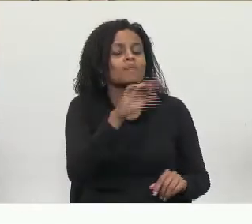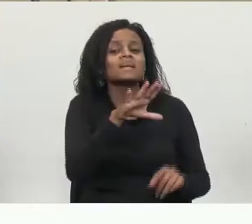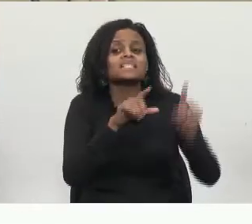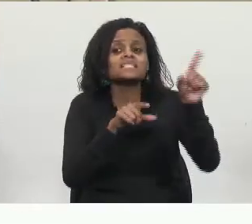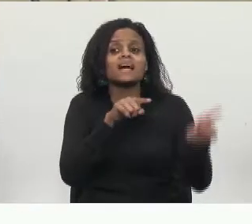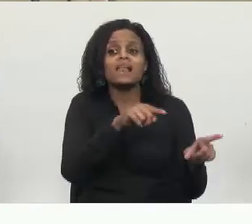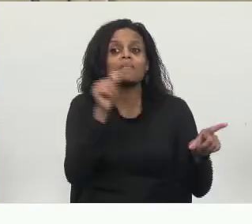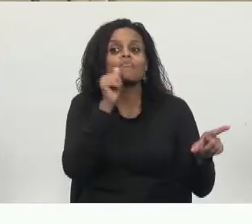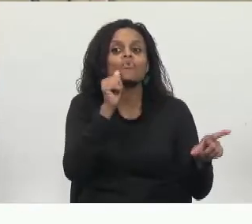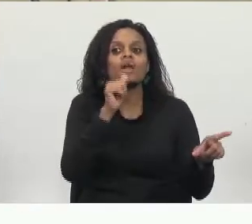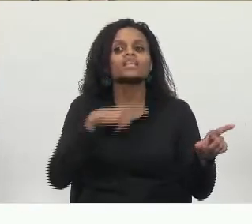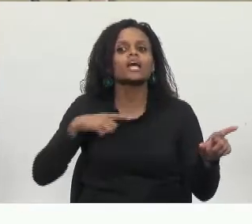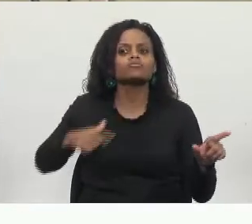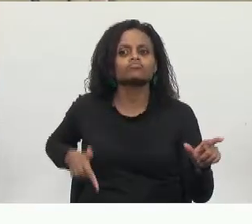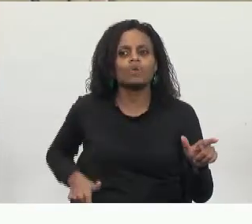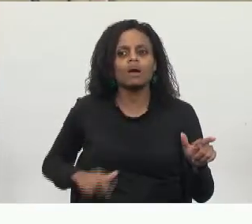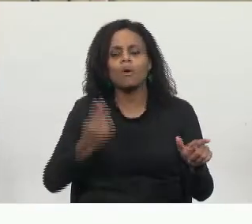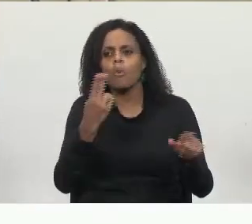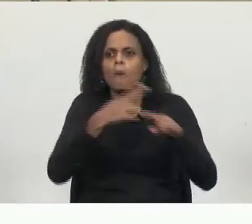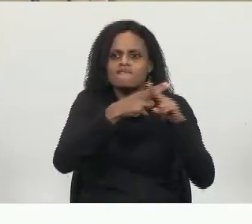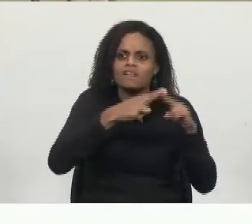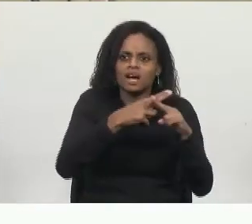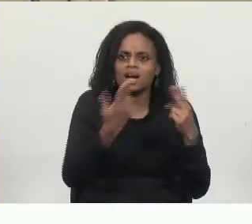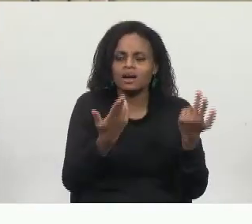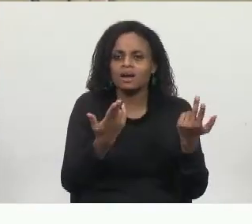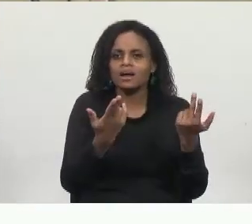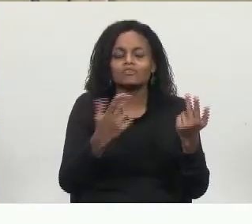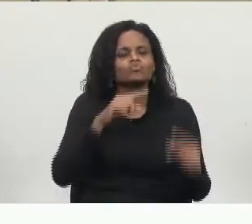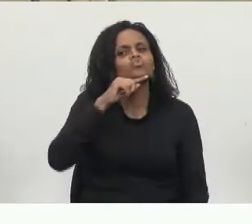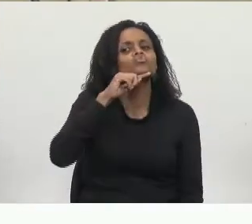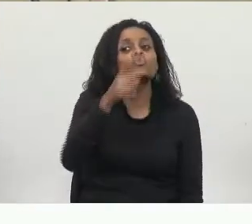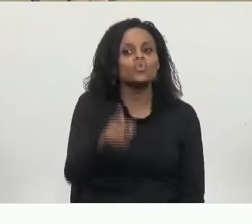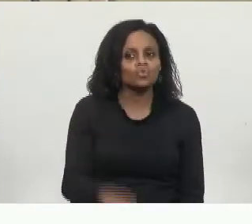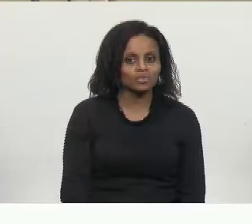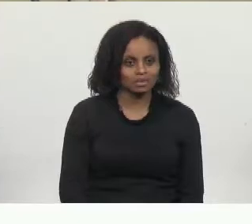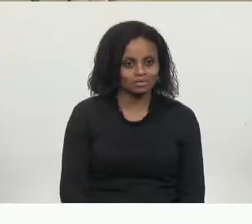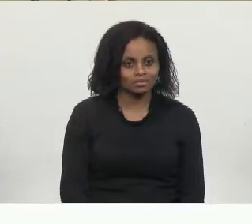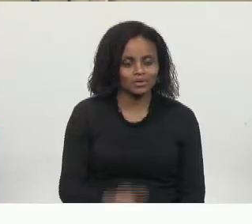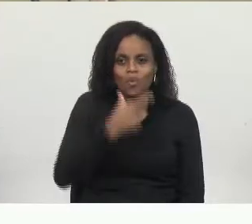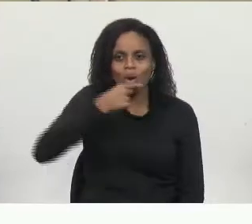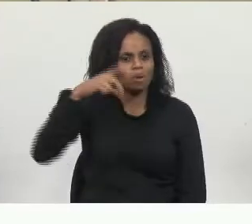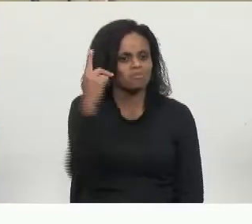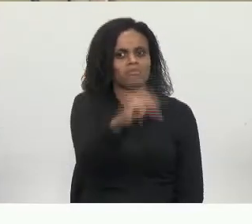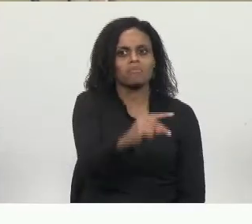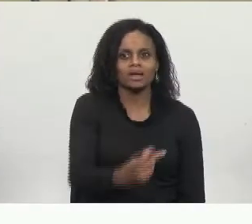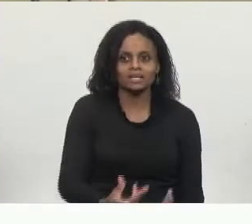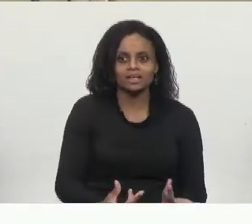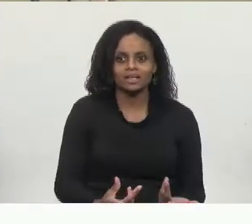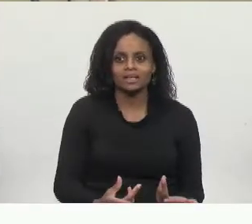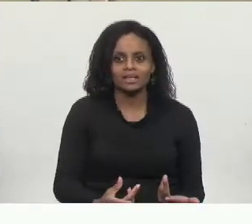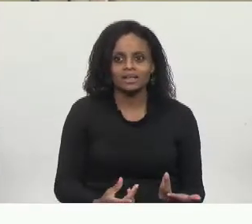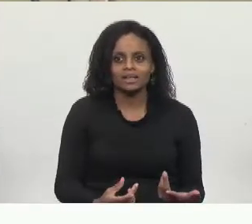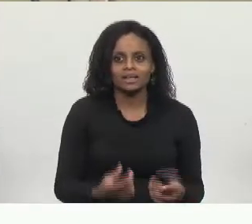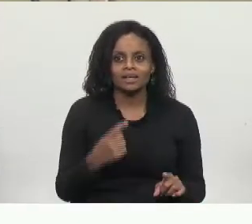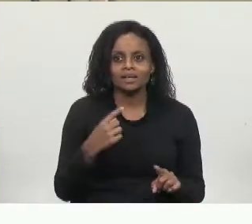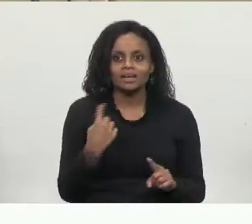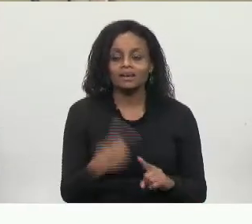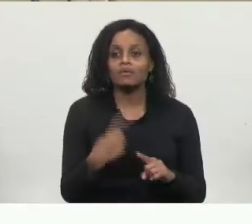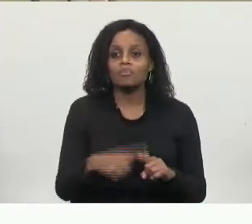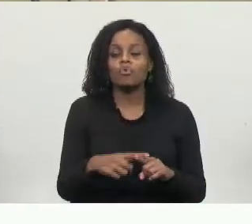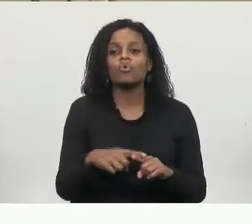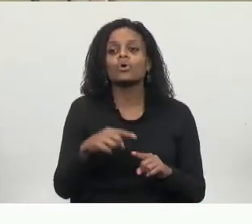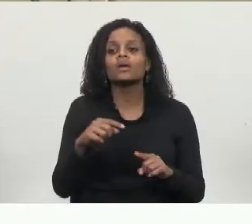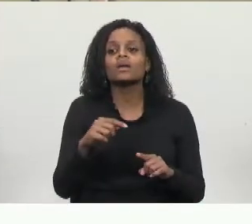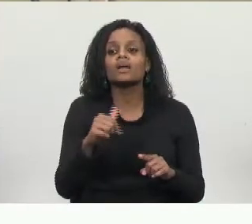não letal, eu duvido. Porque quando a mulher arrumou um companheiro, ele parou, ele nunca mais